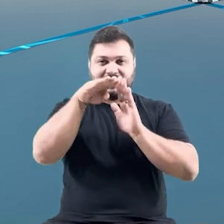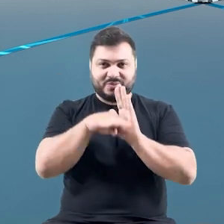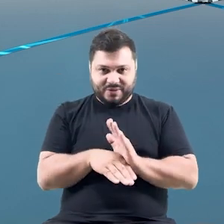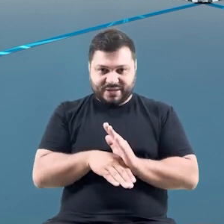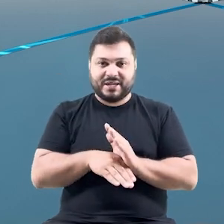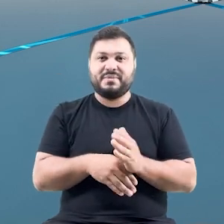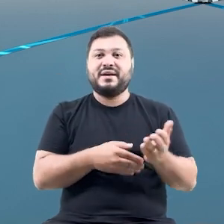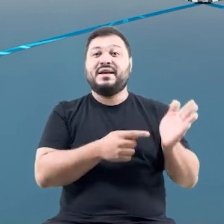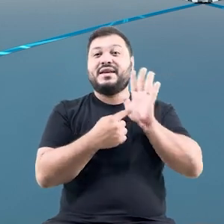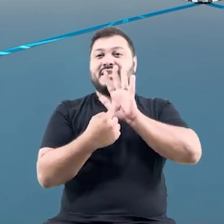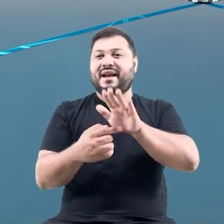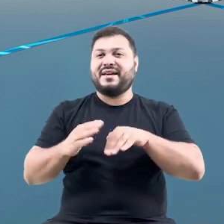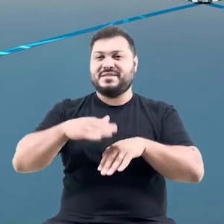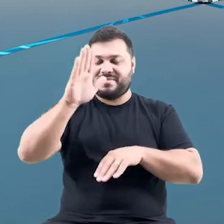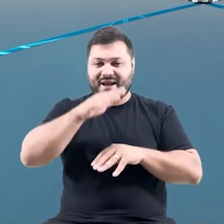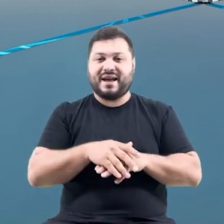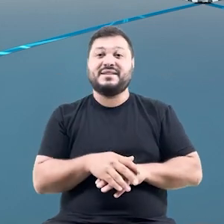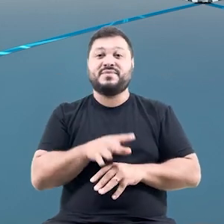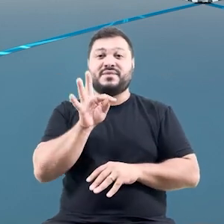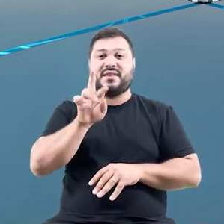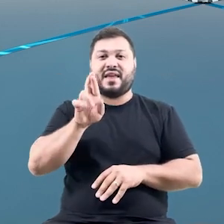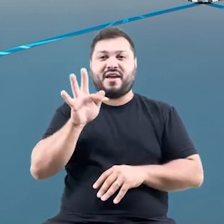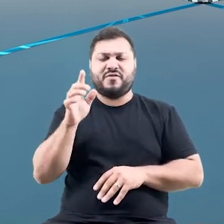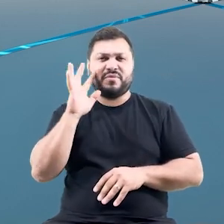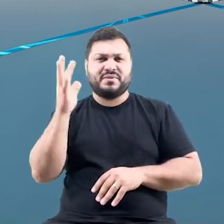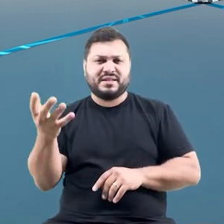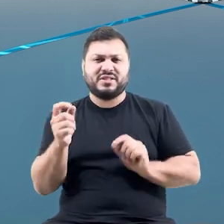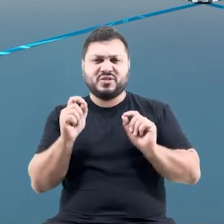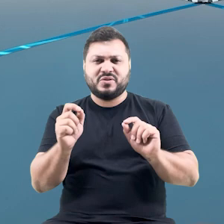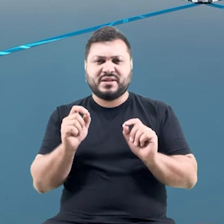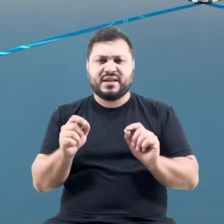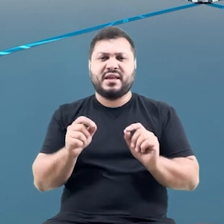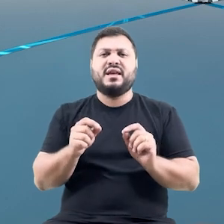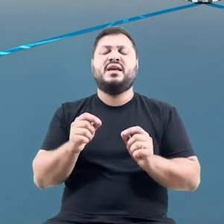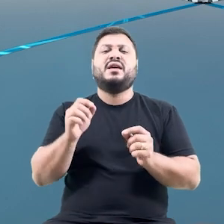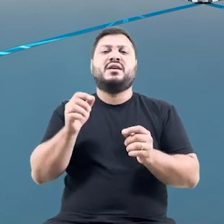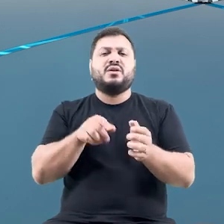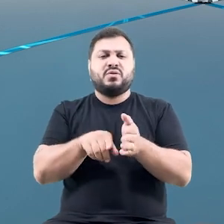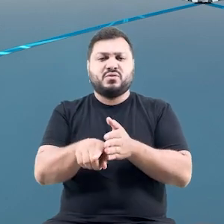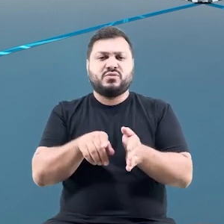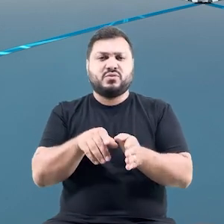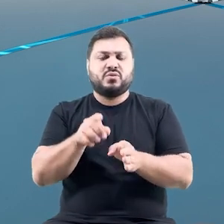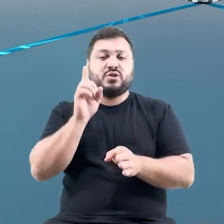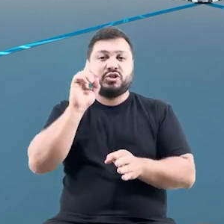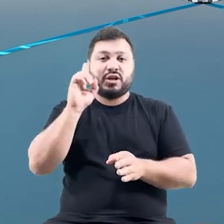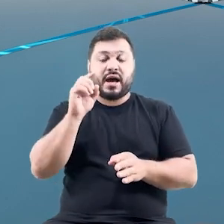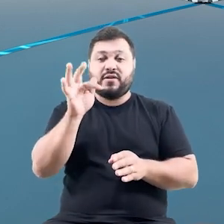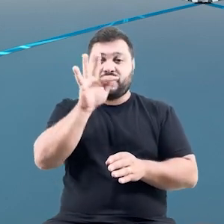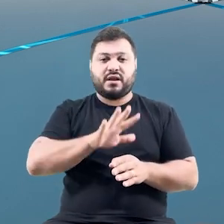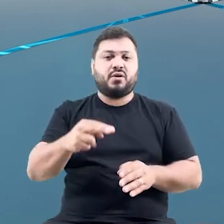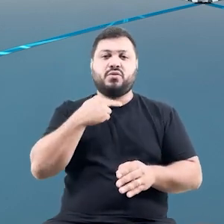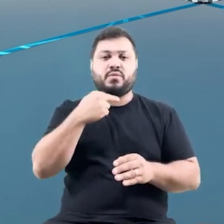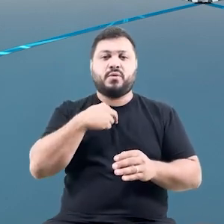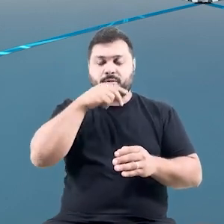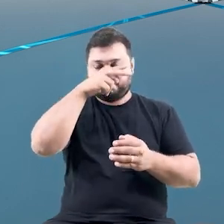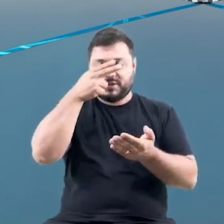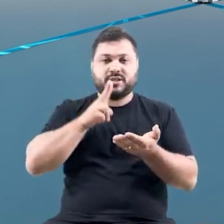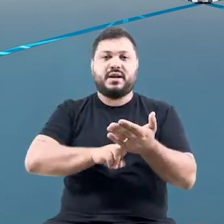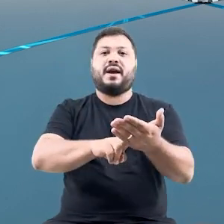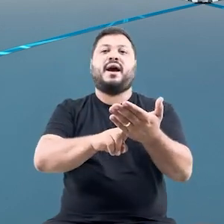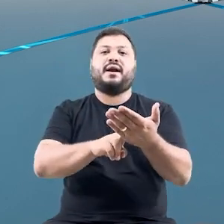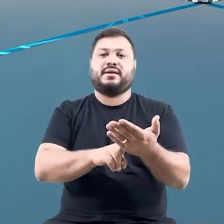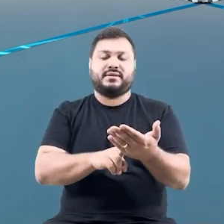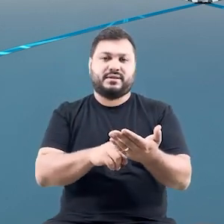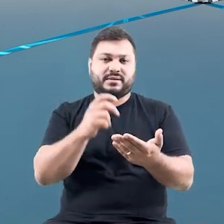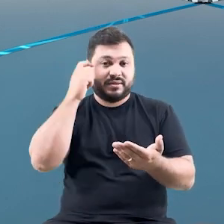nosso programa, que traz muito mais. TRF1 decide que o custodiado federal não pode enviar cartas com produção